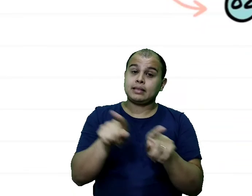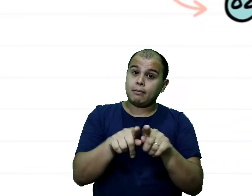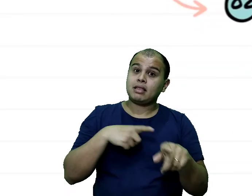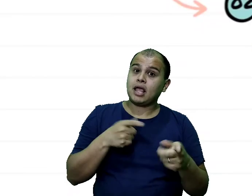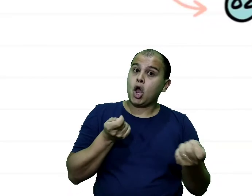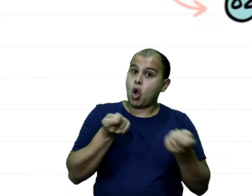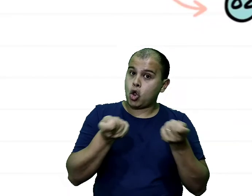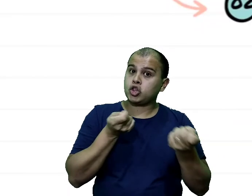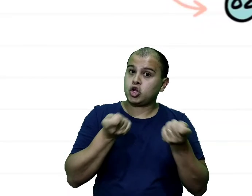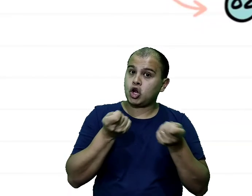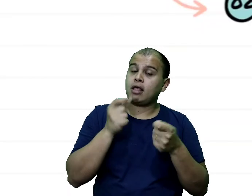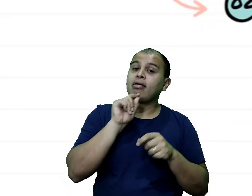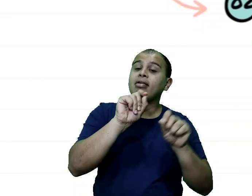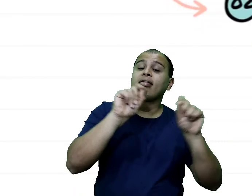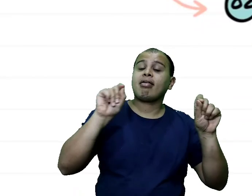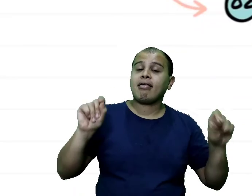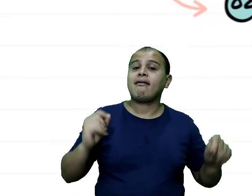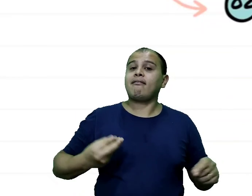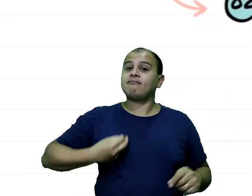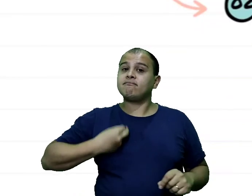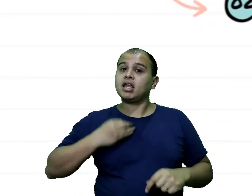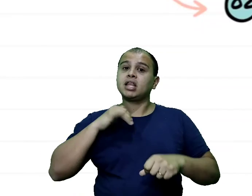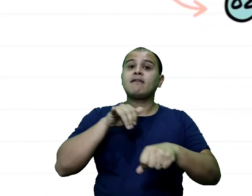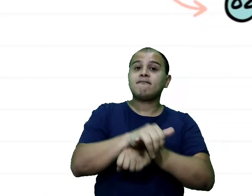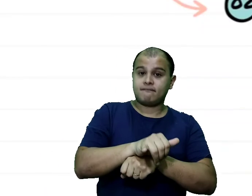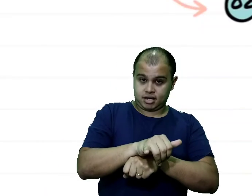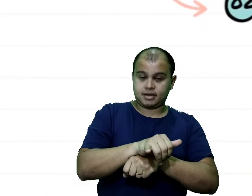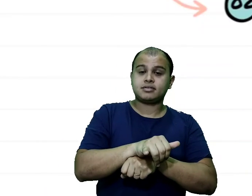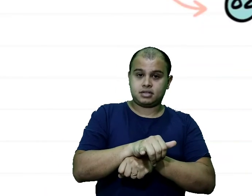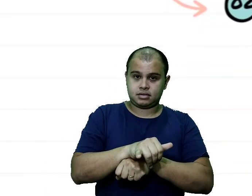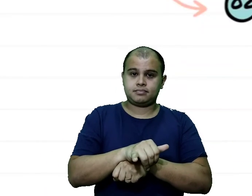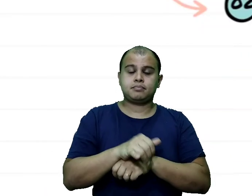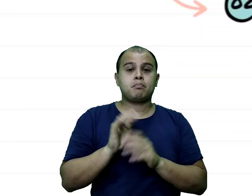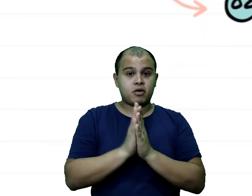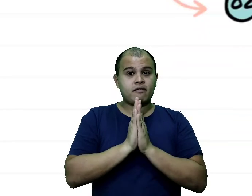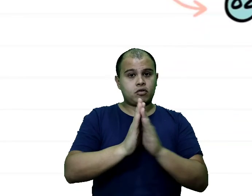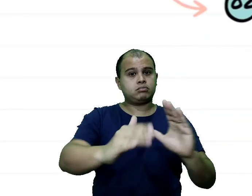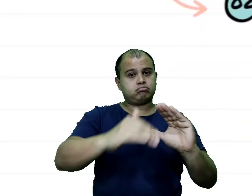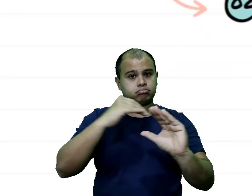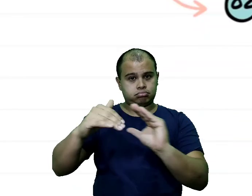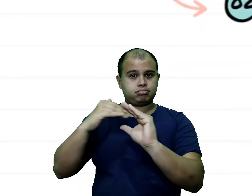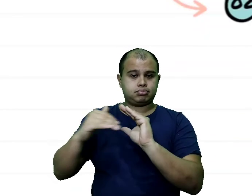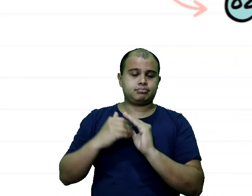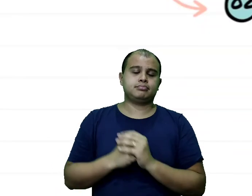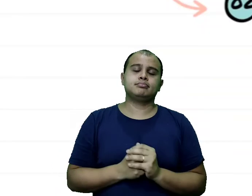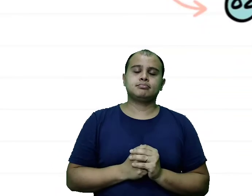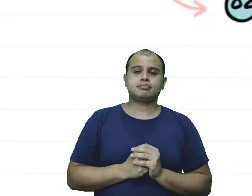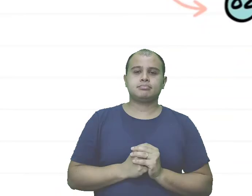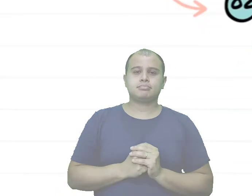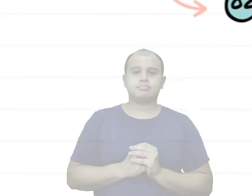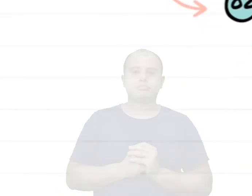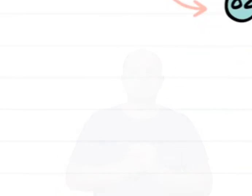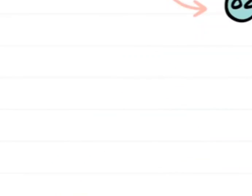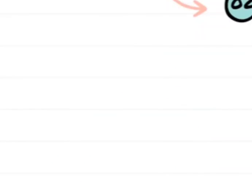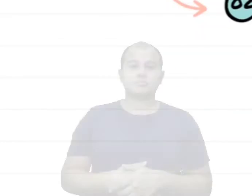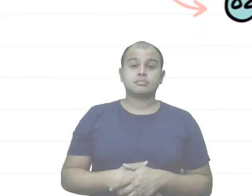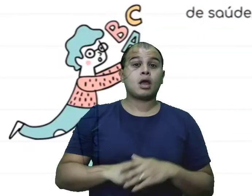bom? Eu gostaria que todos tivessem atenção com relação quando eu mando a atividade e fizessem a devolutiva dela, tá